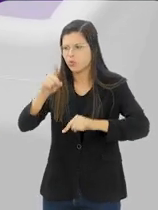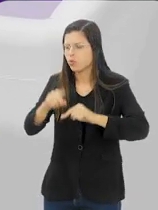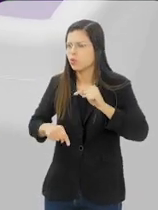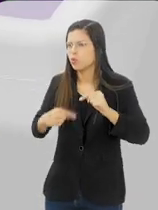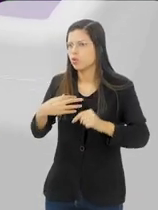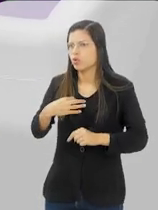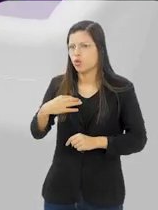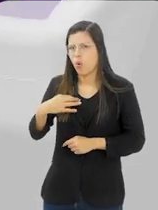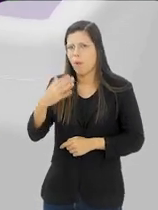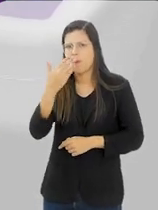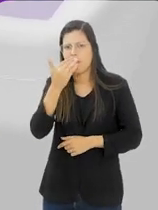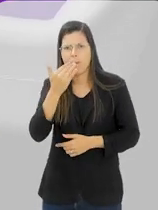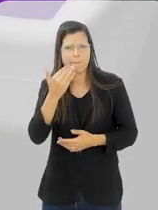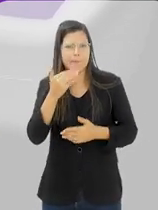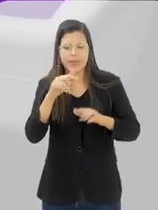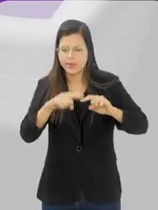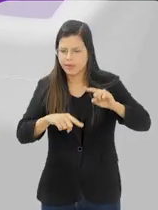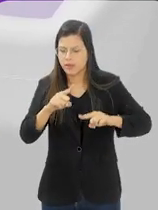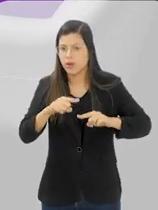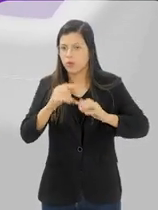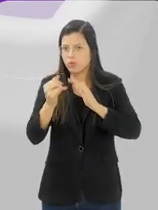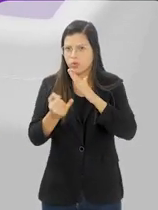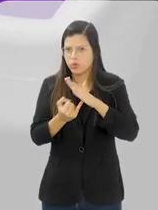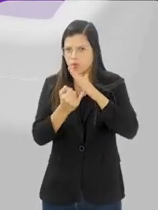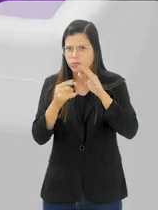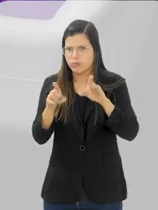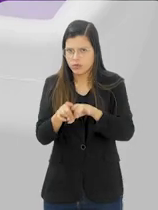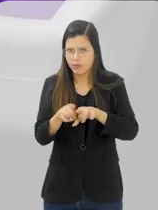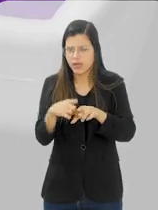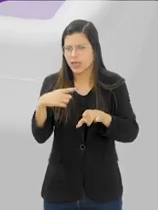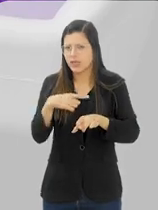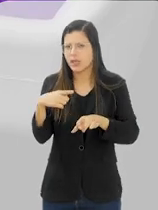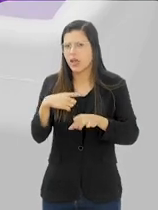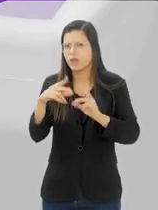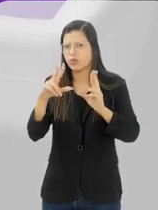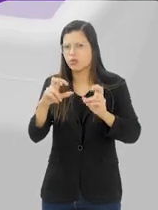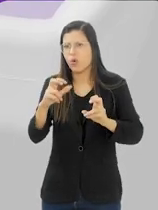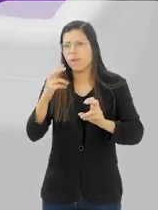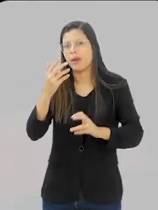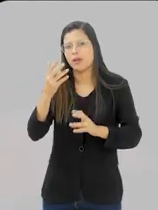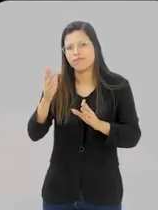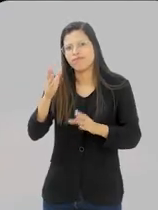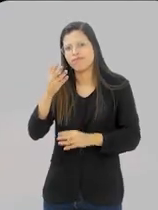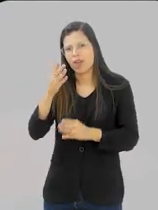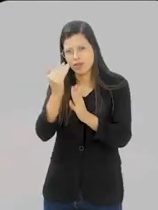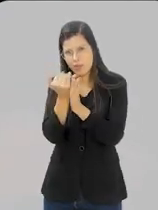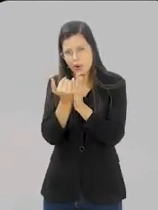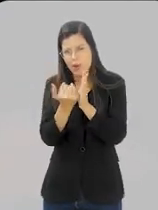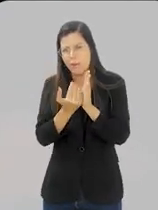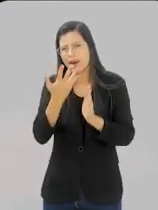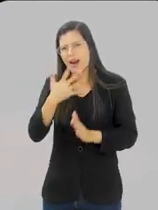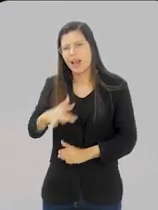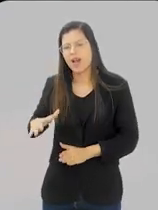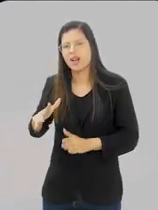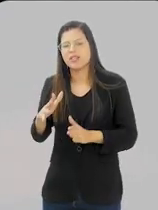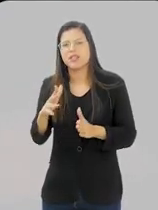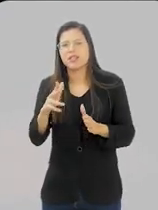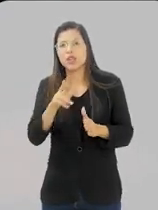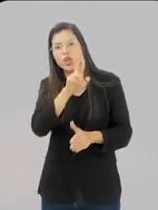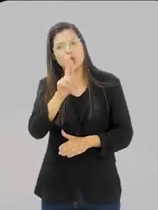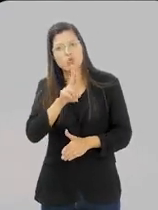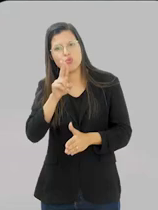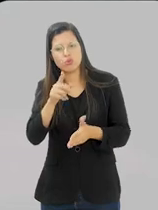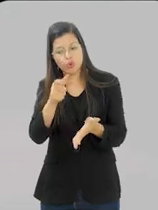de comida, de uma série de coisas. O Instituto também tem esse programa da Criança e Consumo, né? Qual o trabalho que